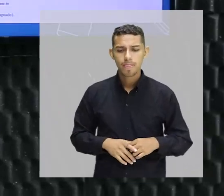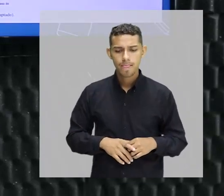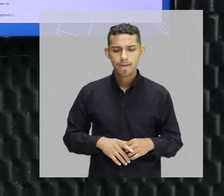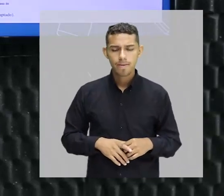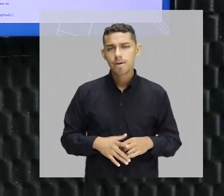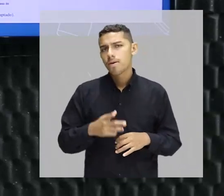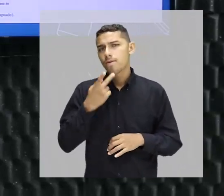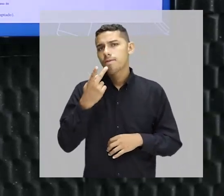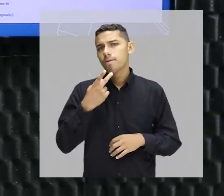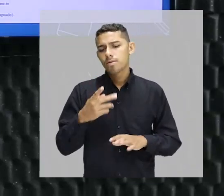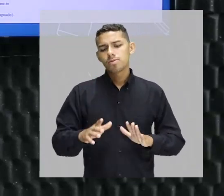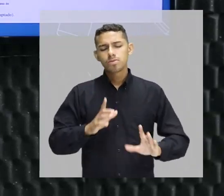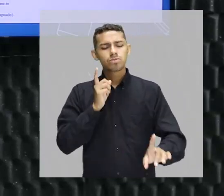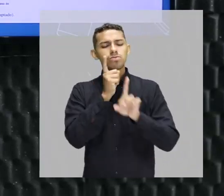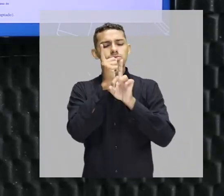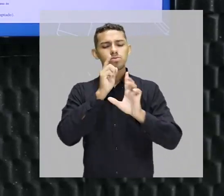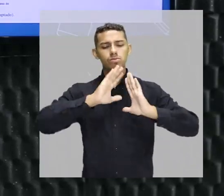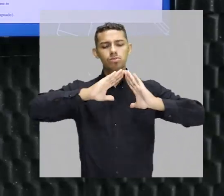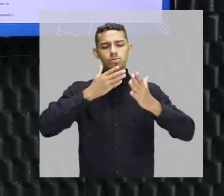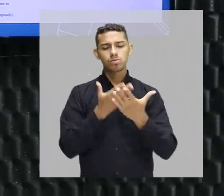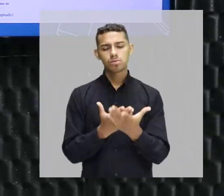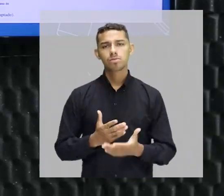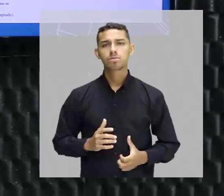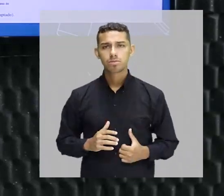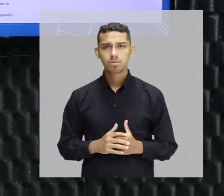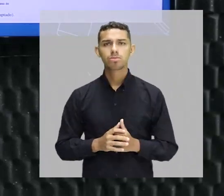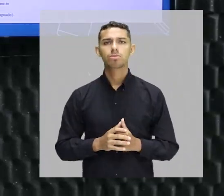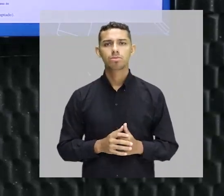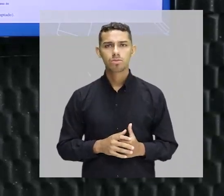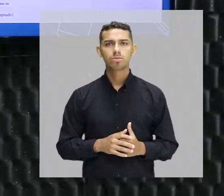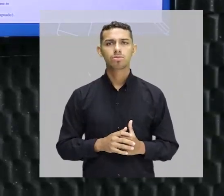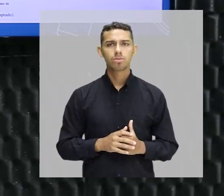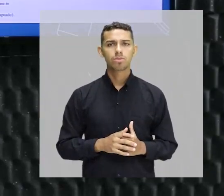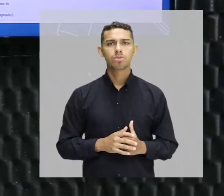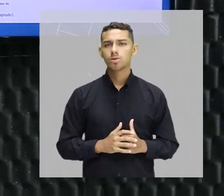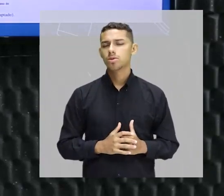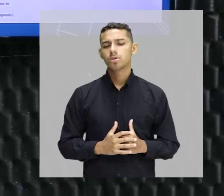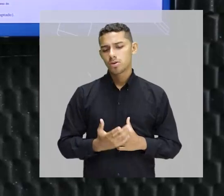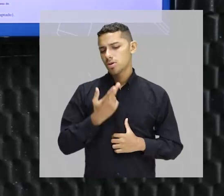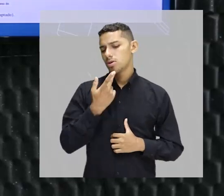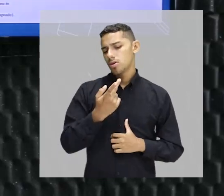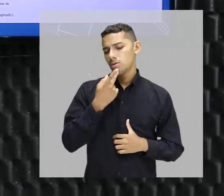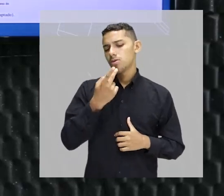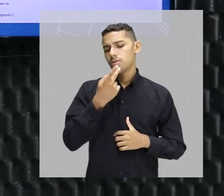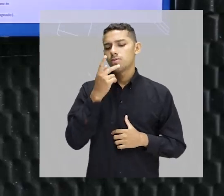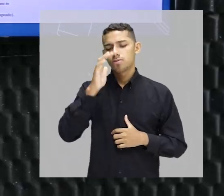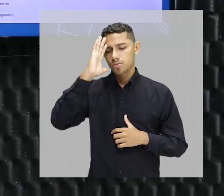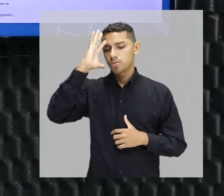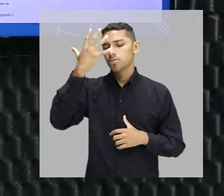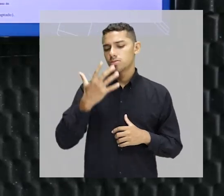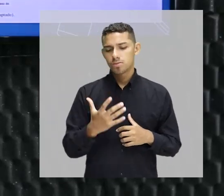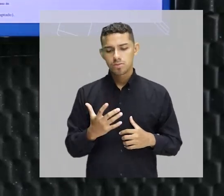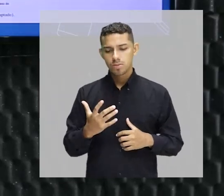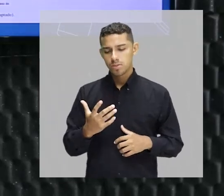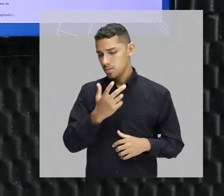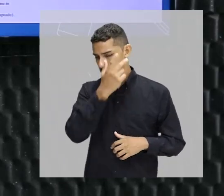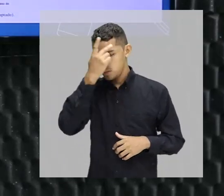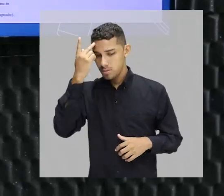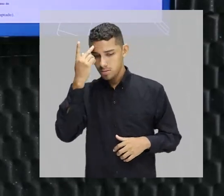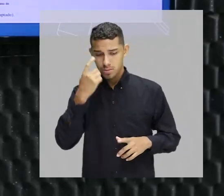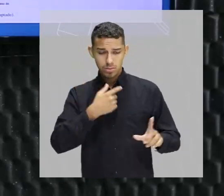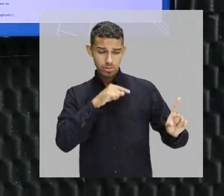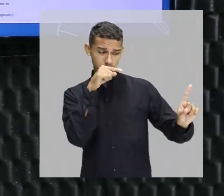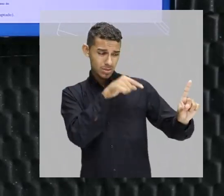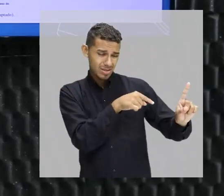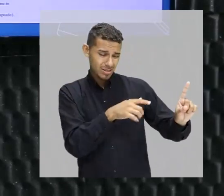presencia isso o tempo inteiro nas escolas, né? Então, é algo que é muito falado e, às vezes, quem está passando ali, quem está sofrendo o